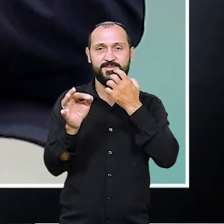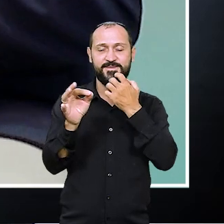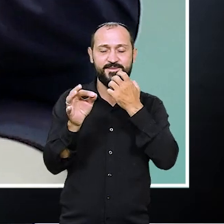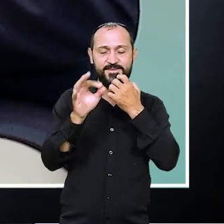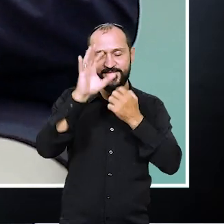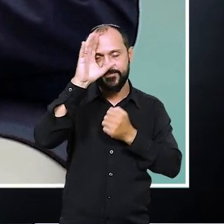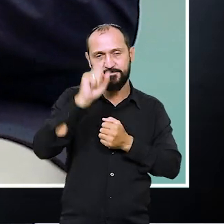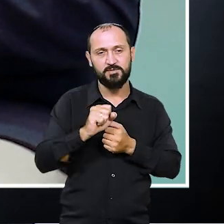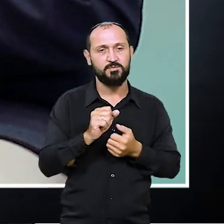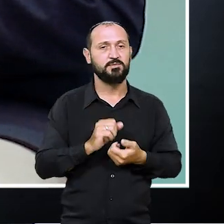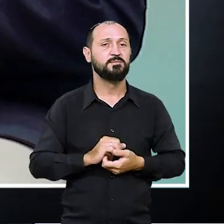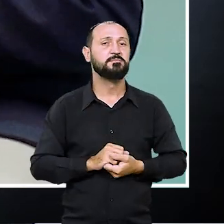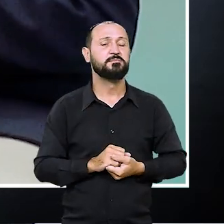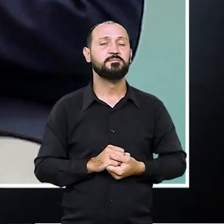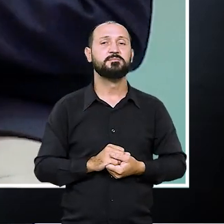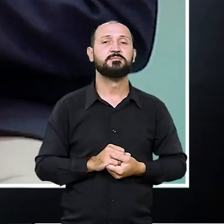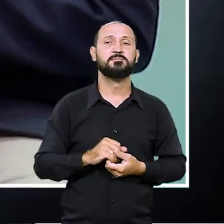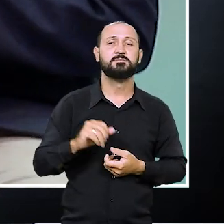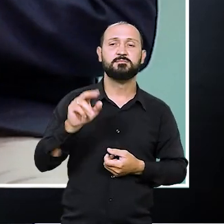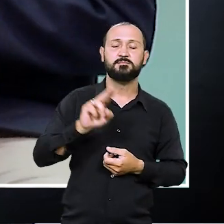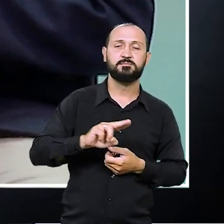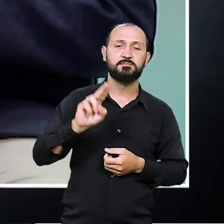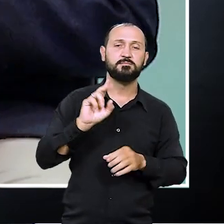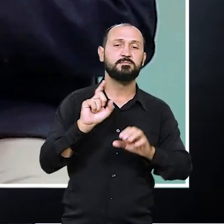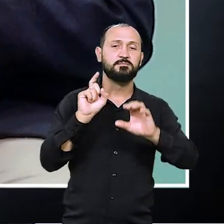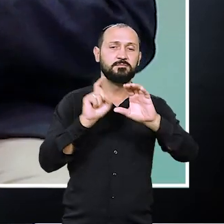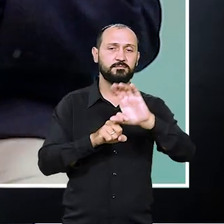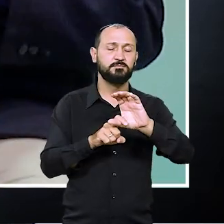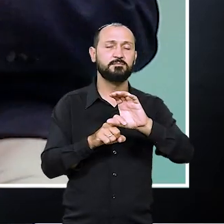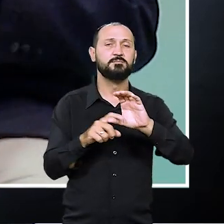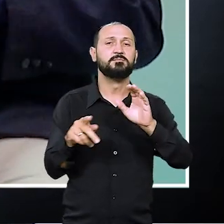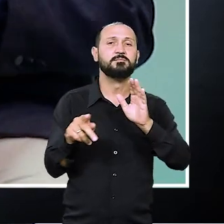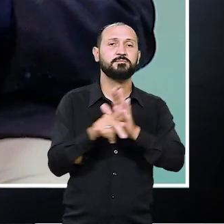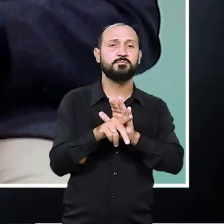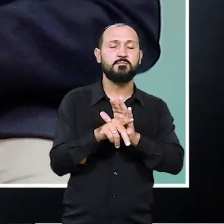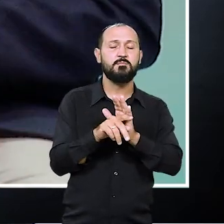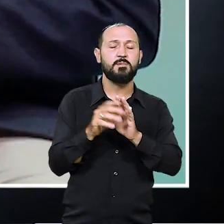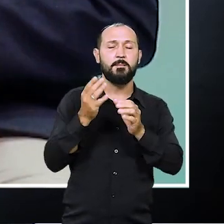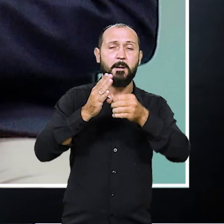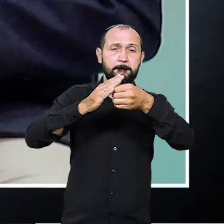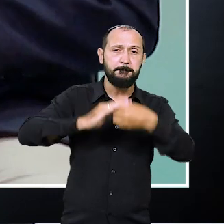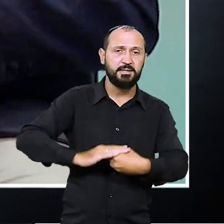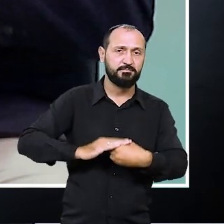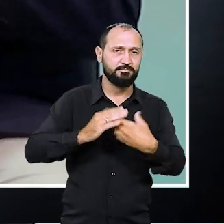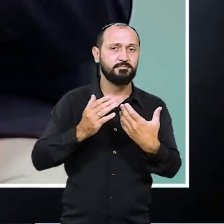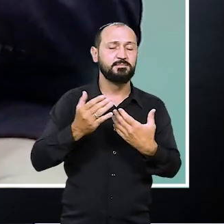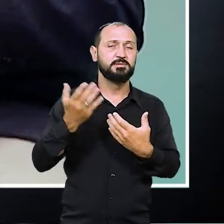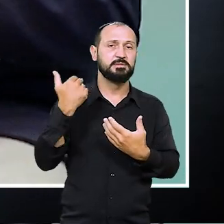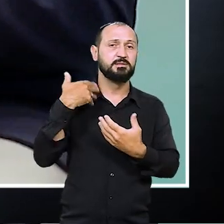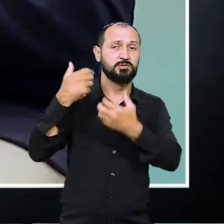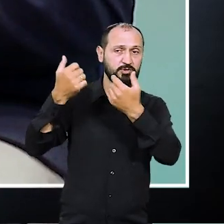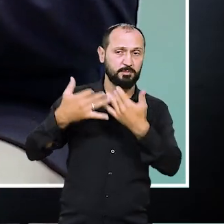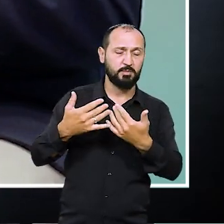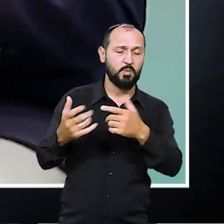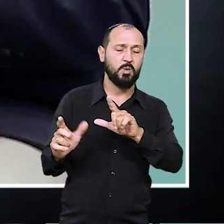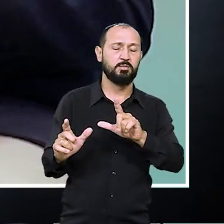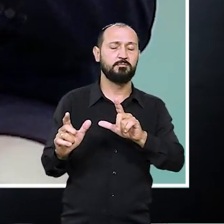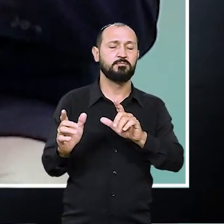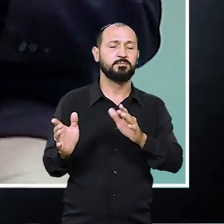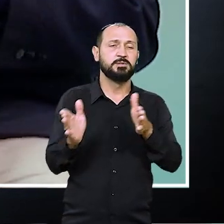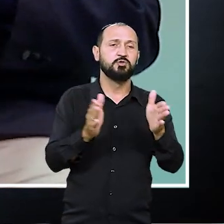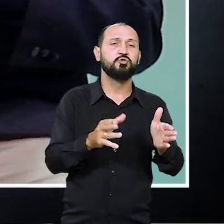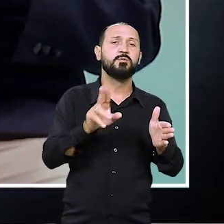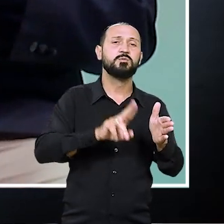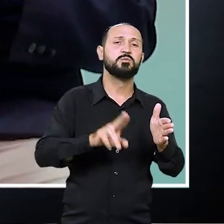juiz determine que se apliquem essas sanções, essas medidas coercitivas, e como a gente já explicou no bloco